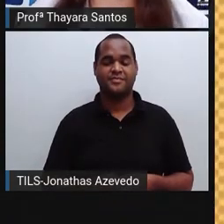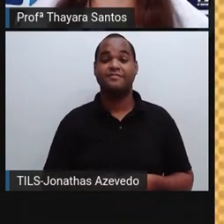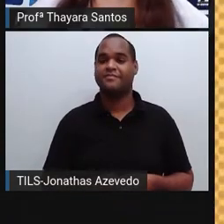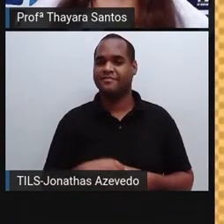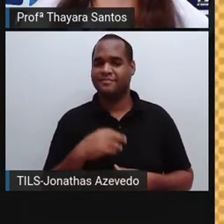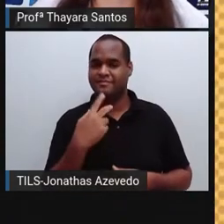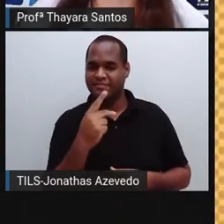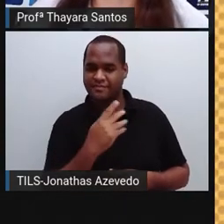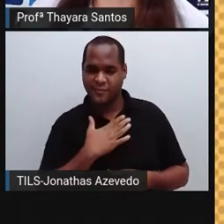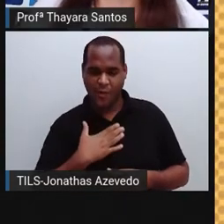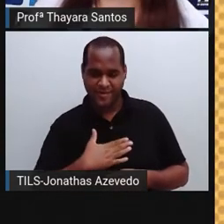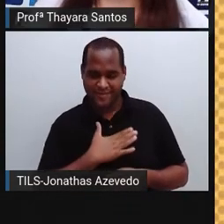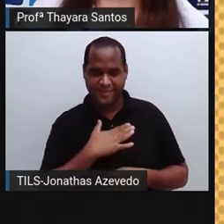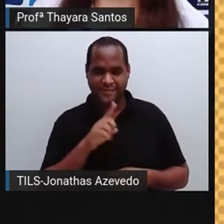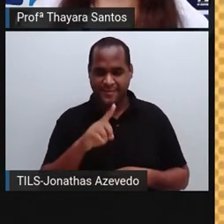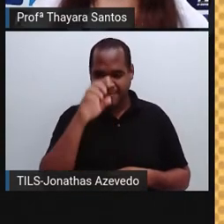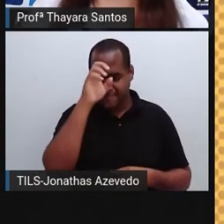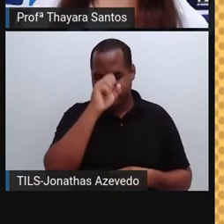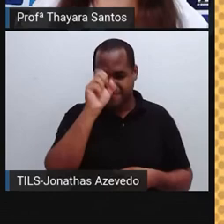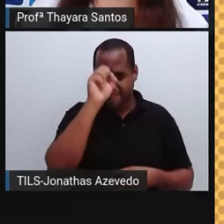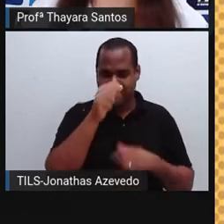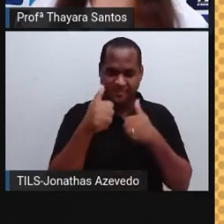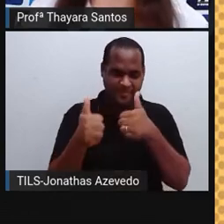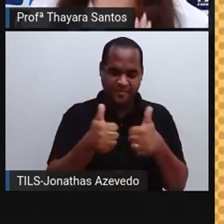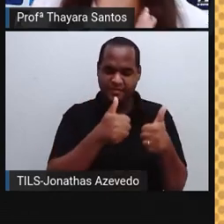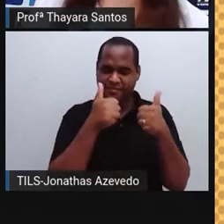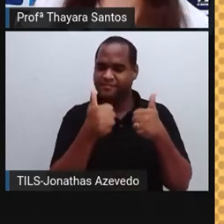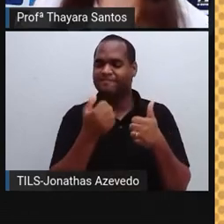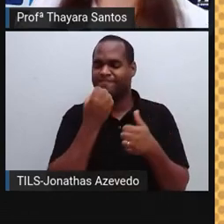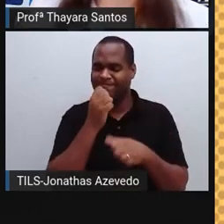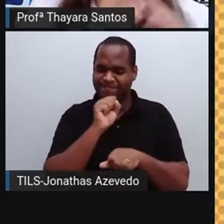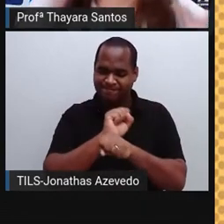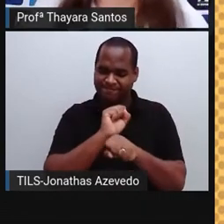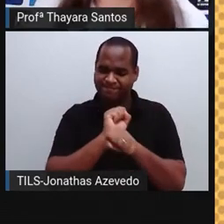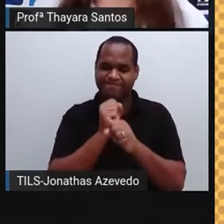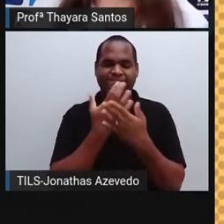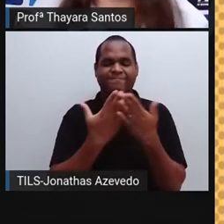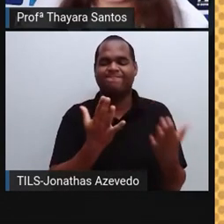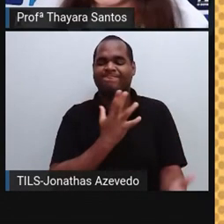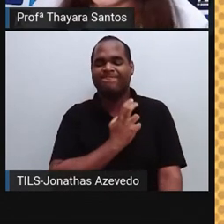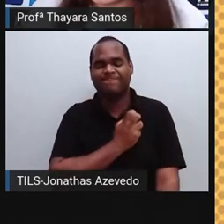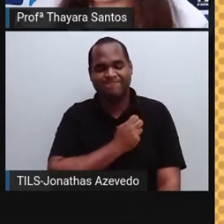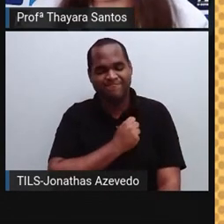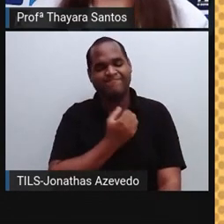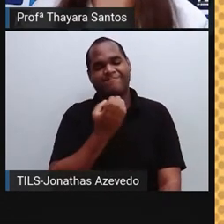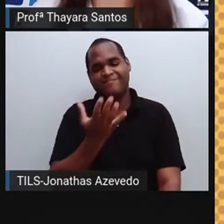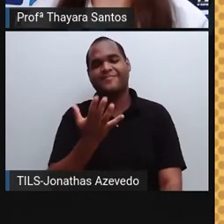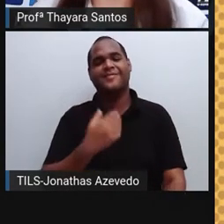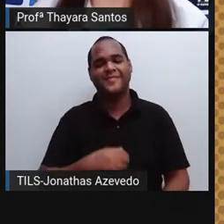E aí, pessoal, vocês gostaram do que a gente aprendeu hoje? Eu espero que tenham gostado, porque eu adoro esse conteúdo.